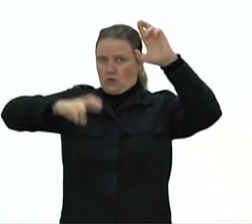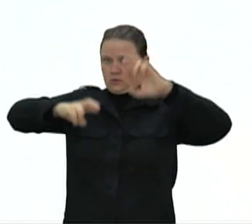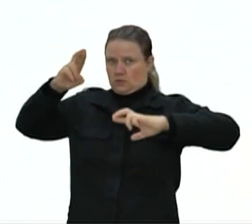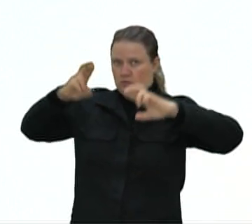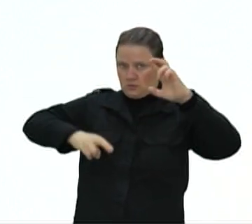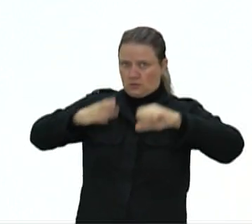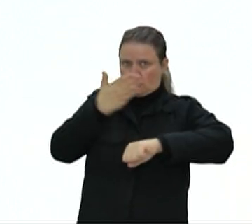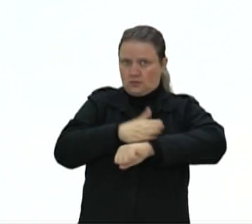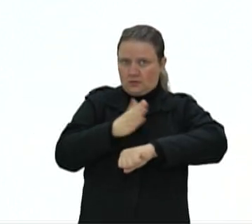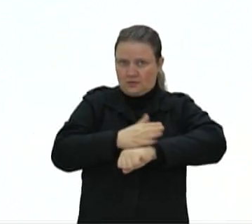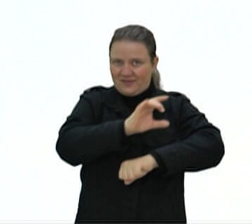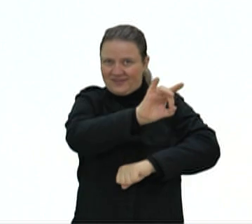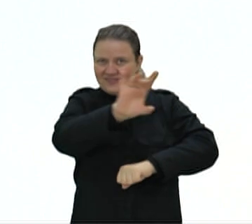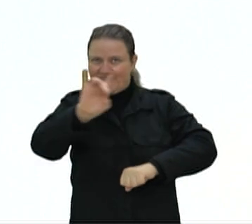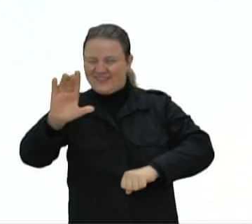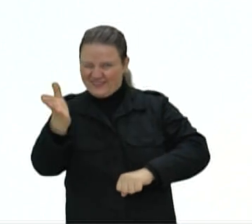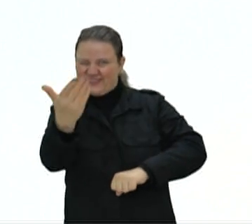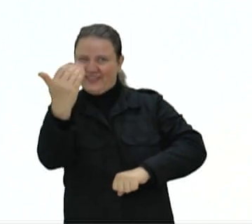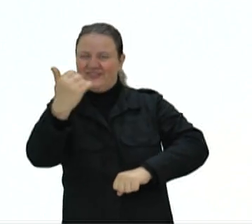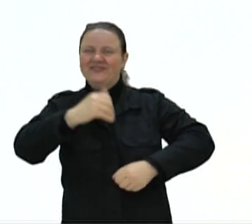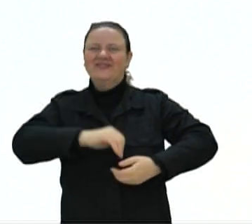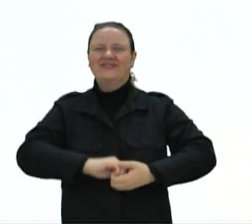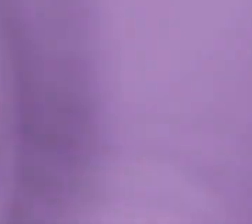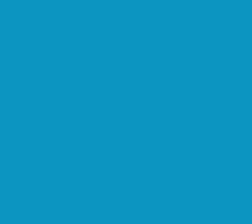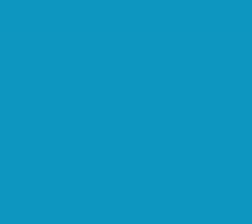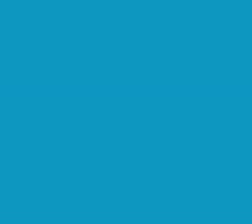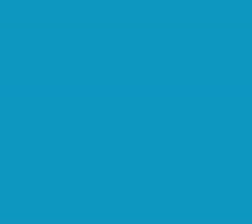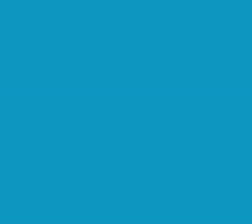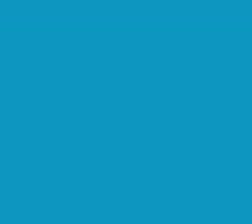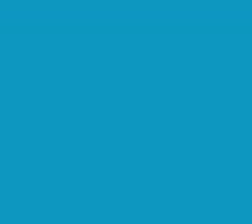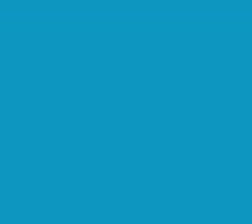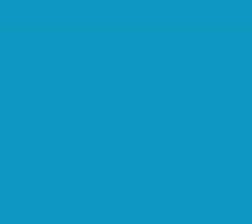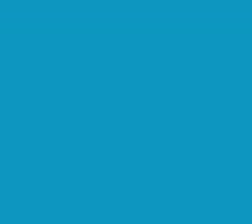tentar lá, pessoal? Vamos que vamos.